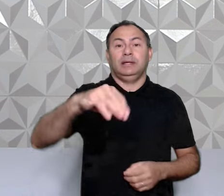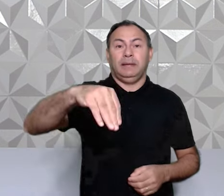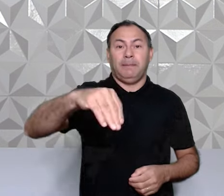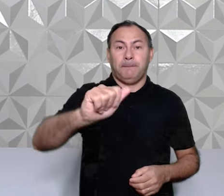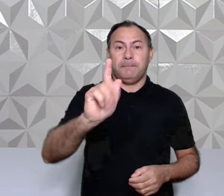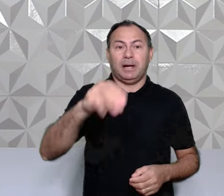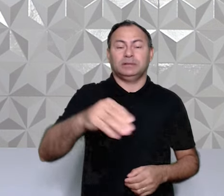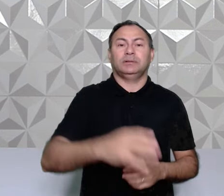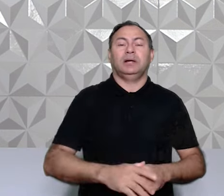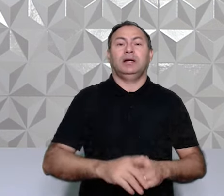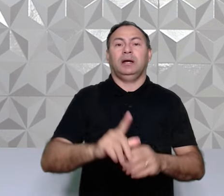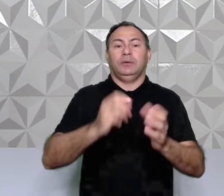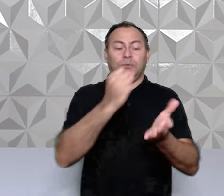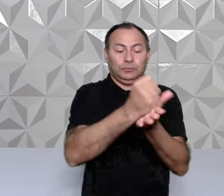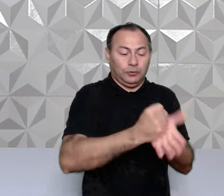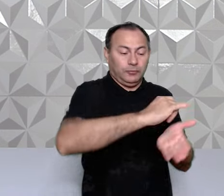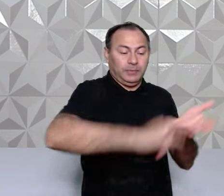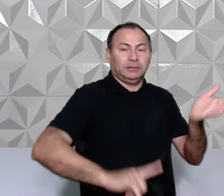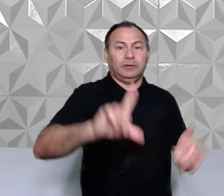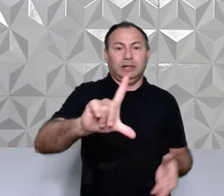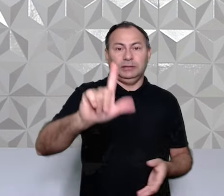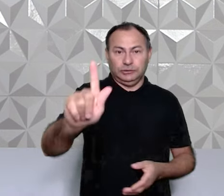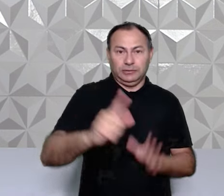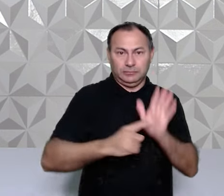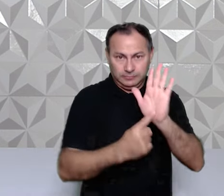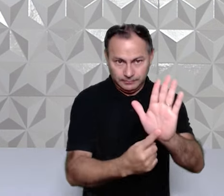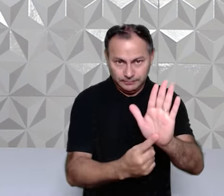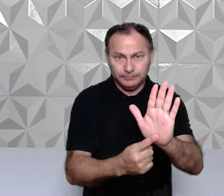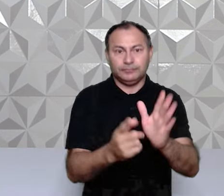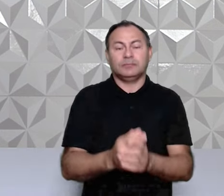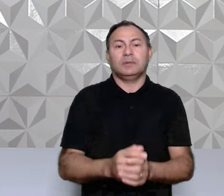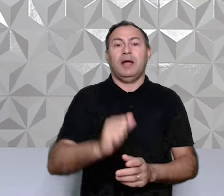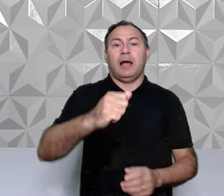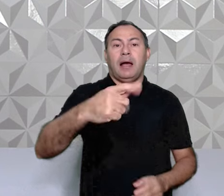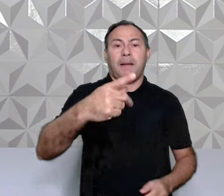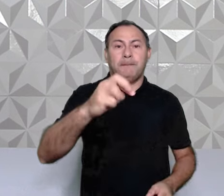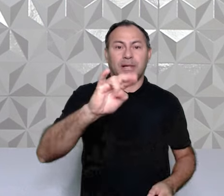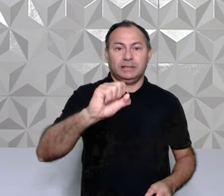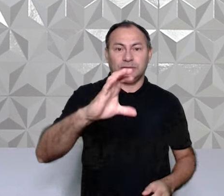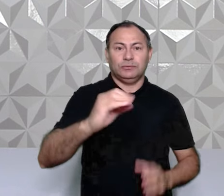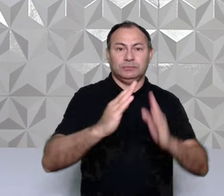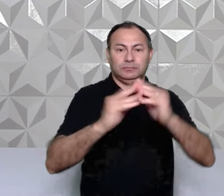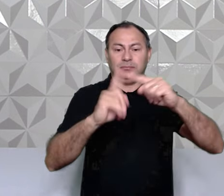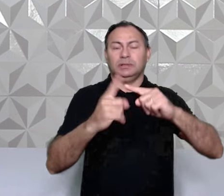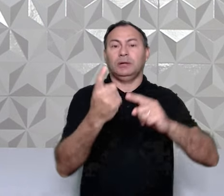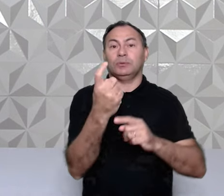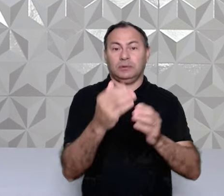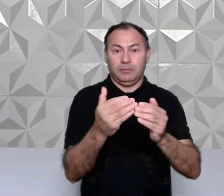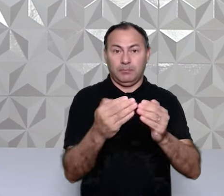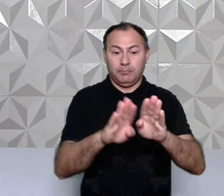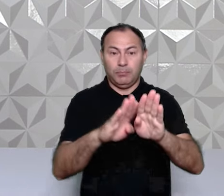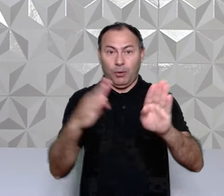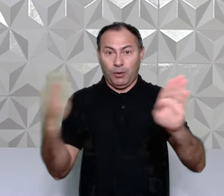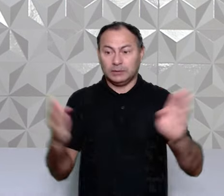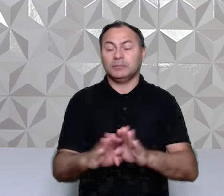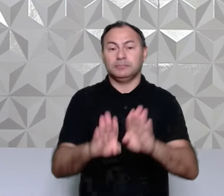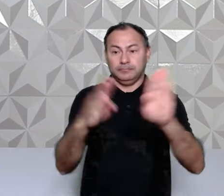segunda imagem que a Lumen Gentium nos apresenta. Então, o aprisco da igreja tem uma só